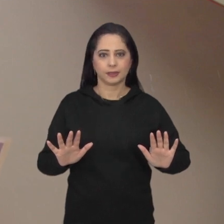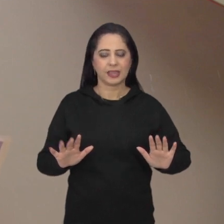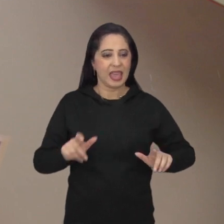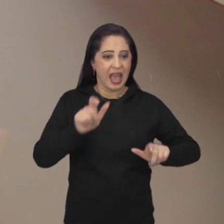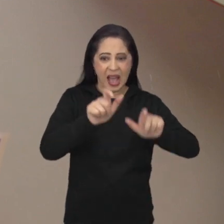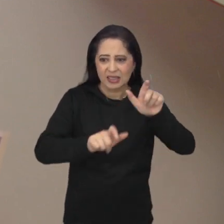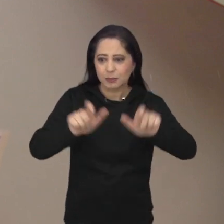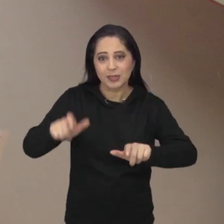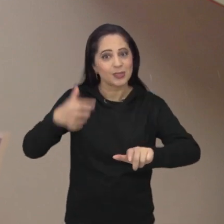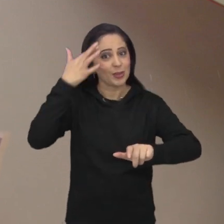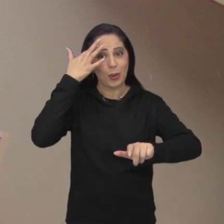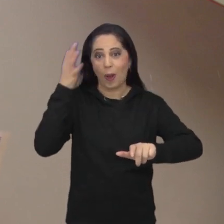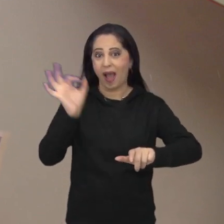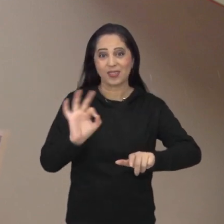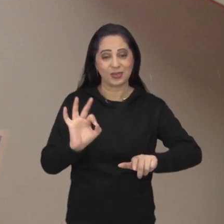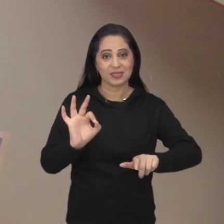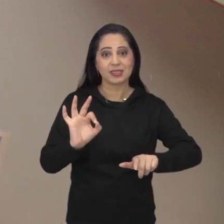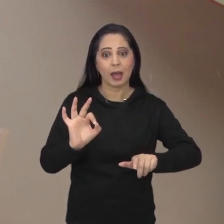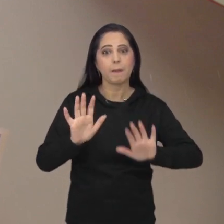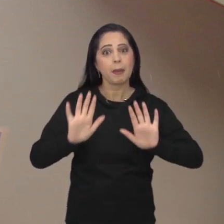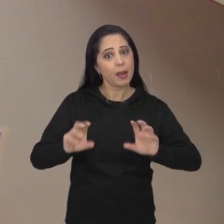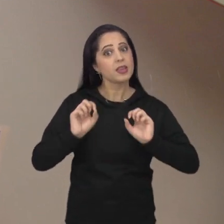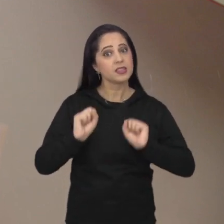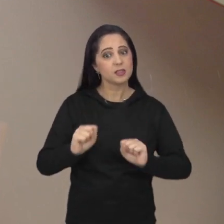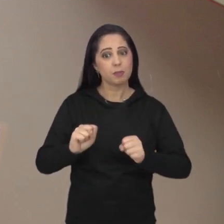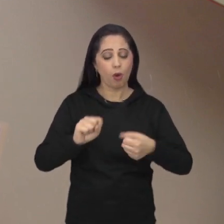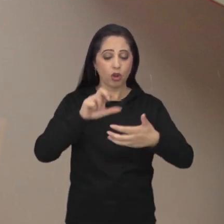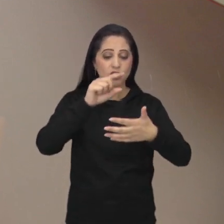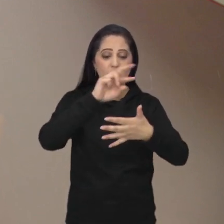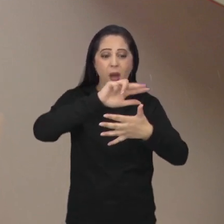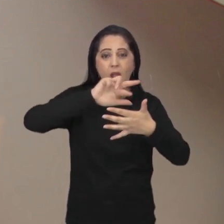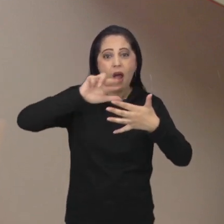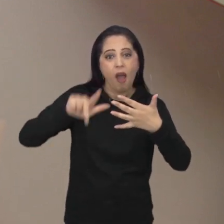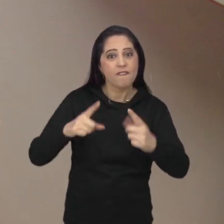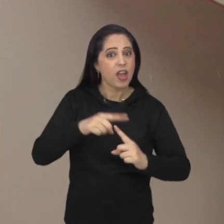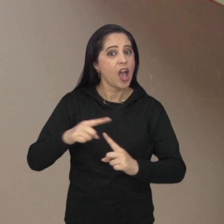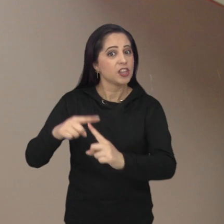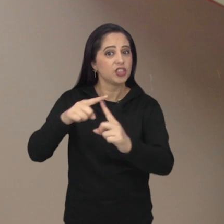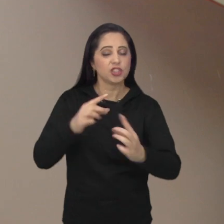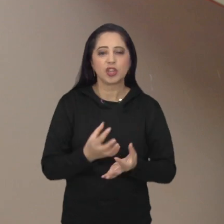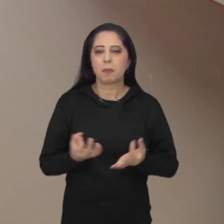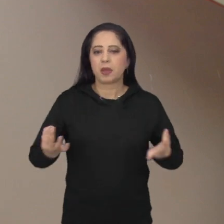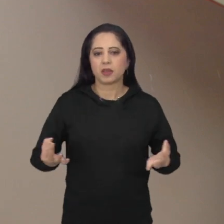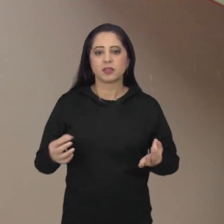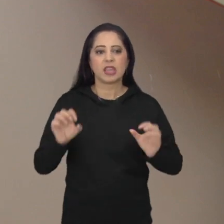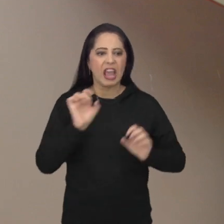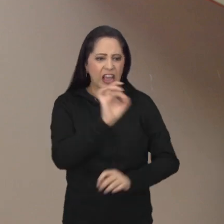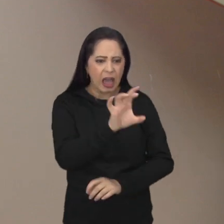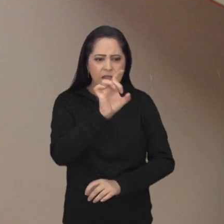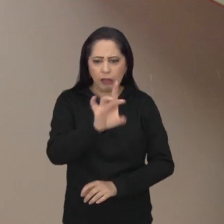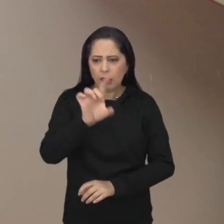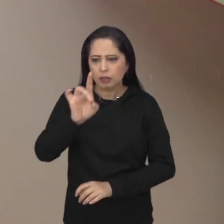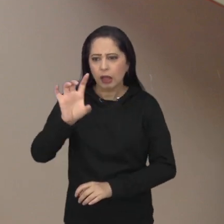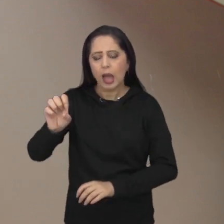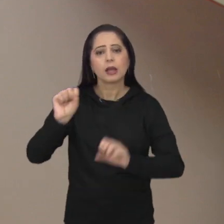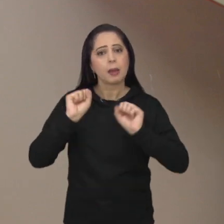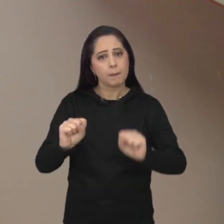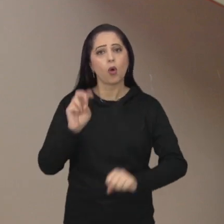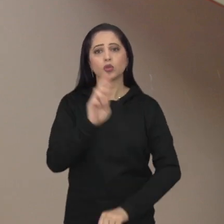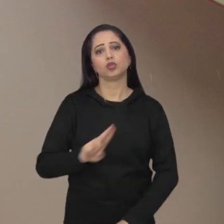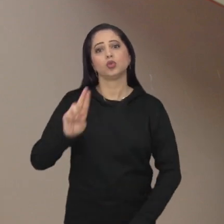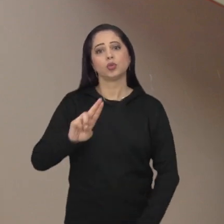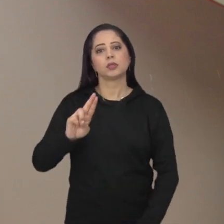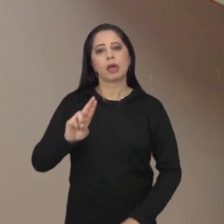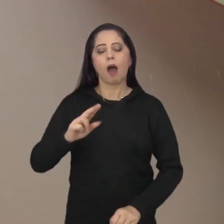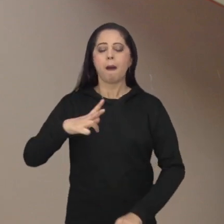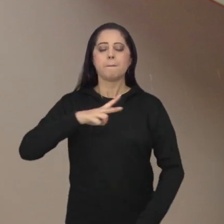muitas pessoas não sabem é que existem diferentes tipos de meditação, cada um com as suas origens, técnicas